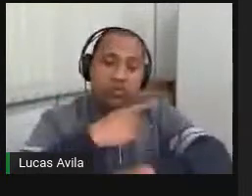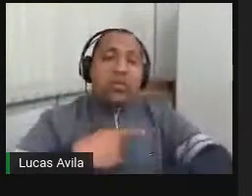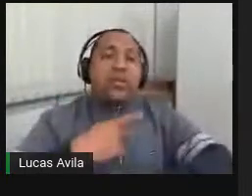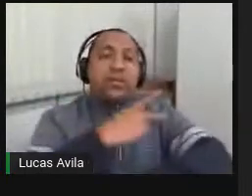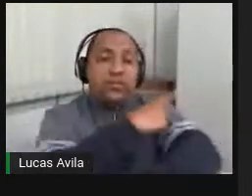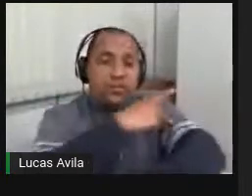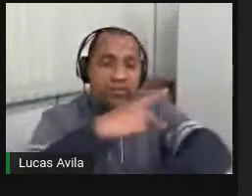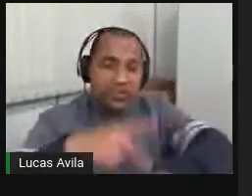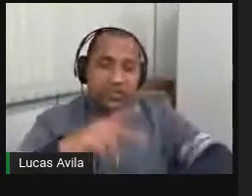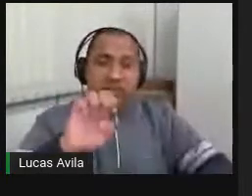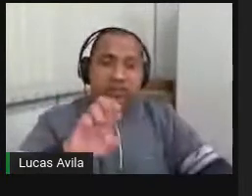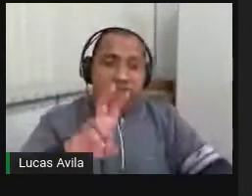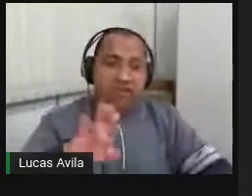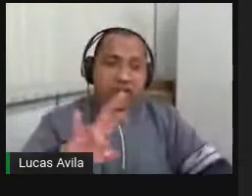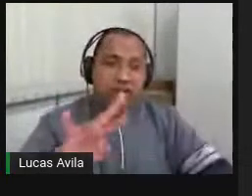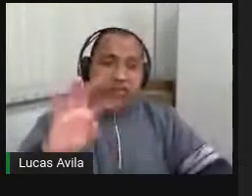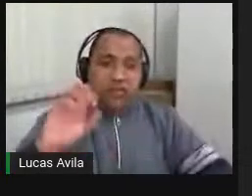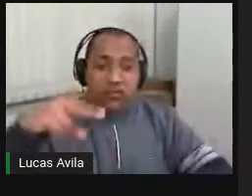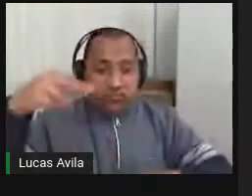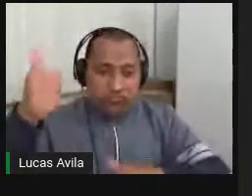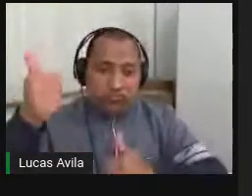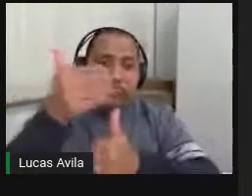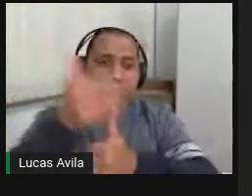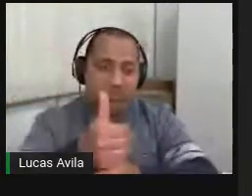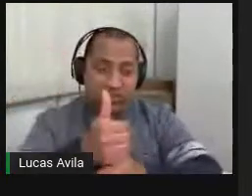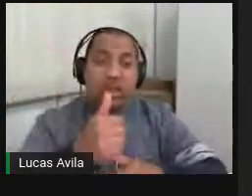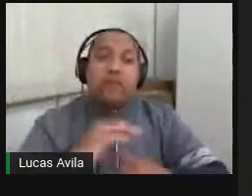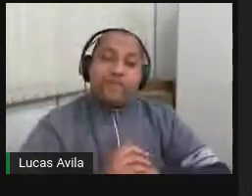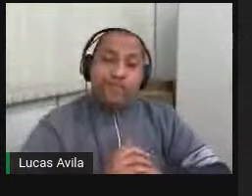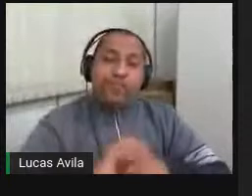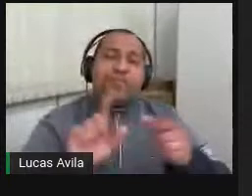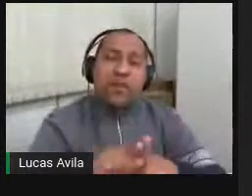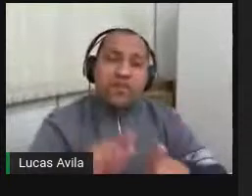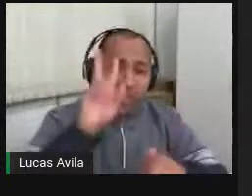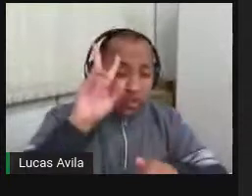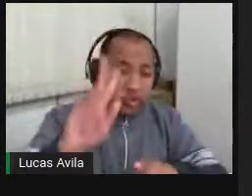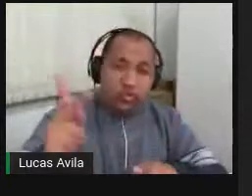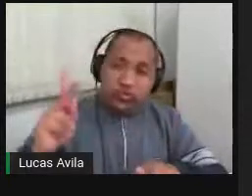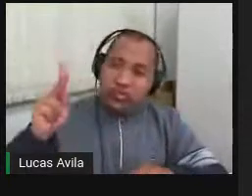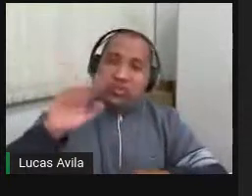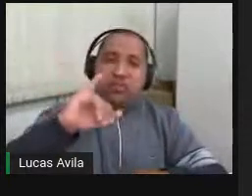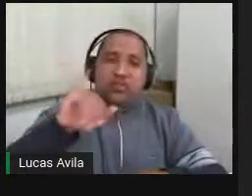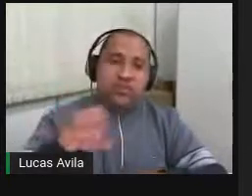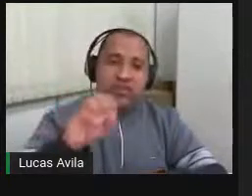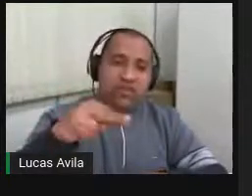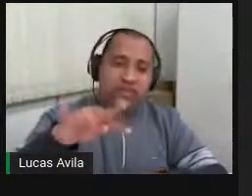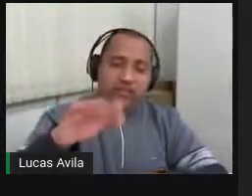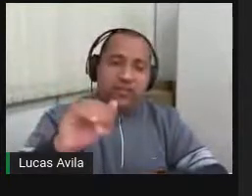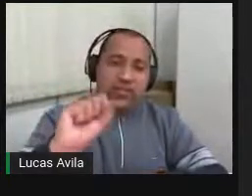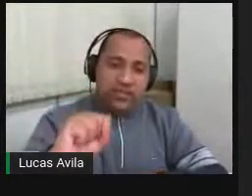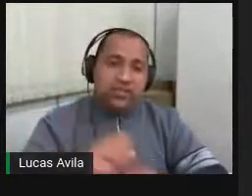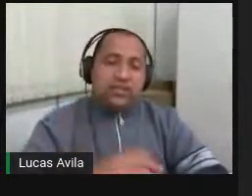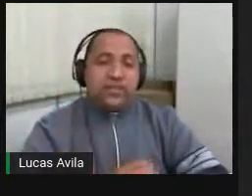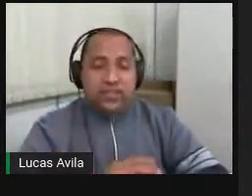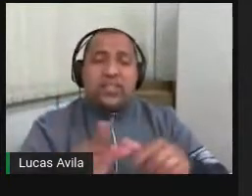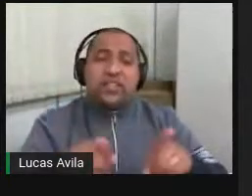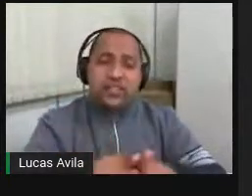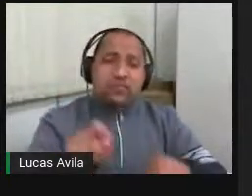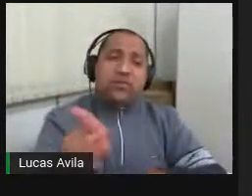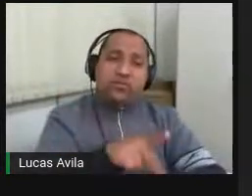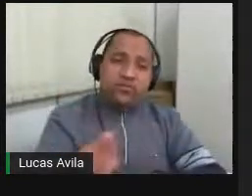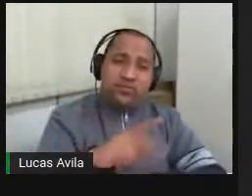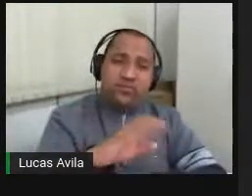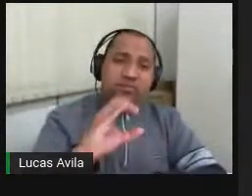Everton Ferrer, coordenador do curso da História, professor Jonatas Caratti, professor Clóvis da